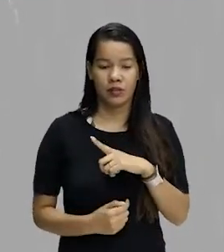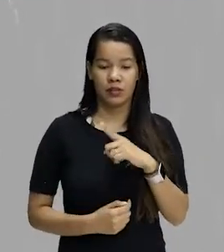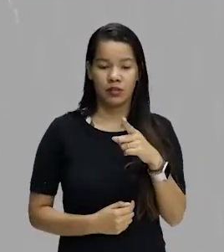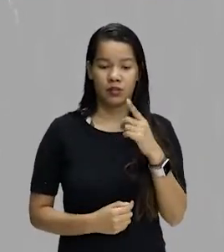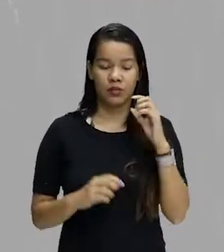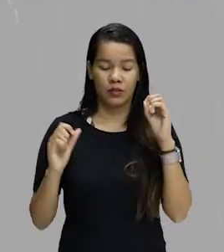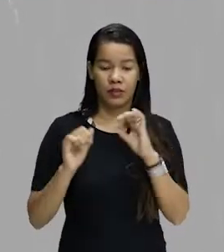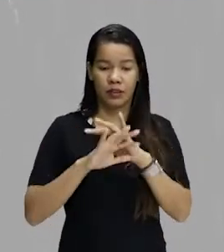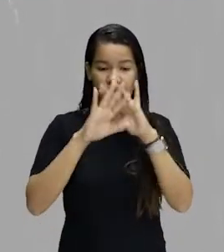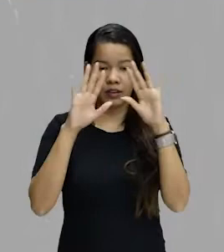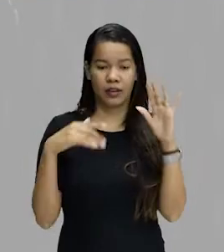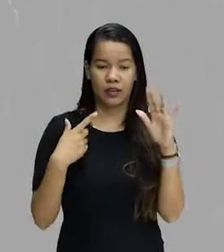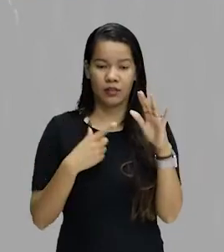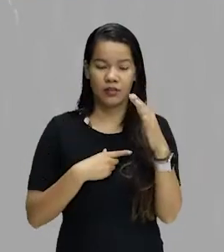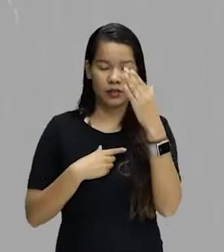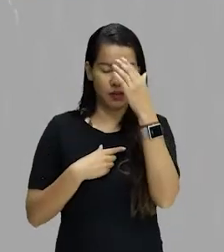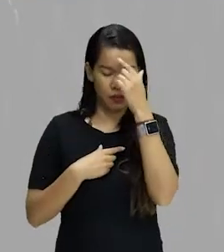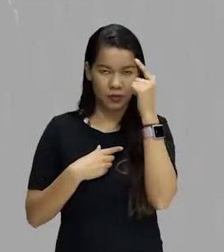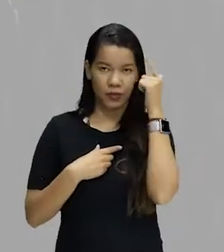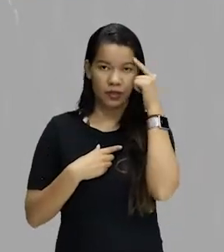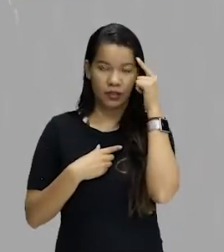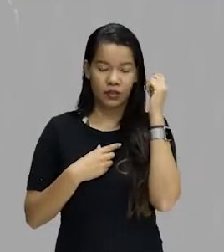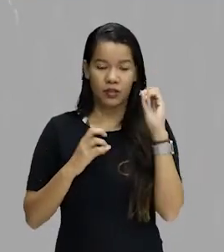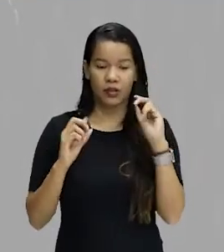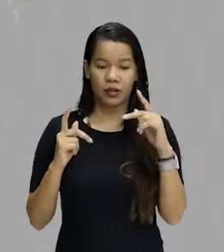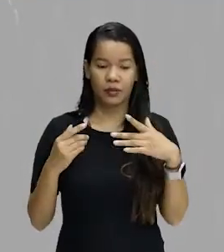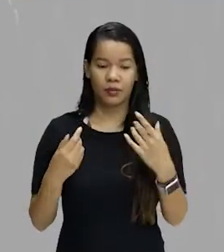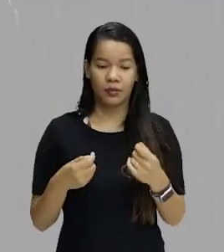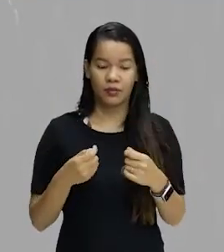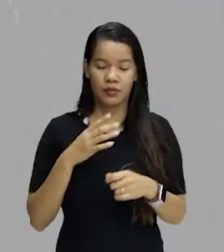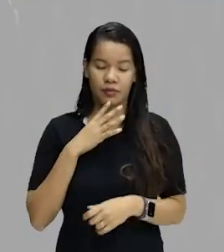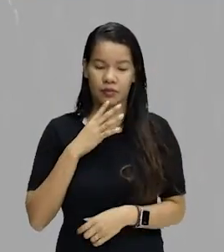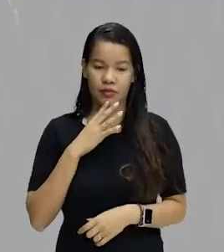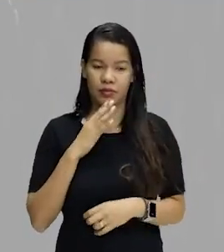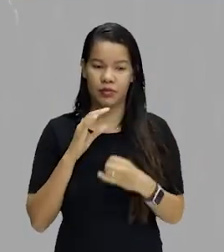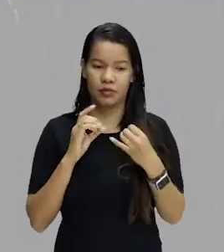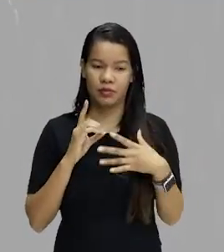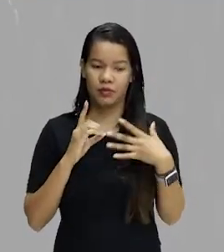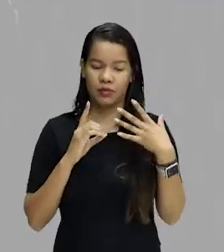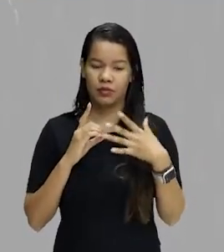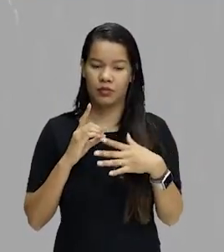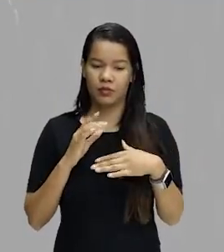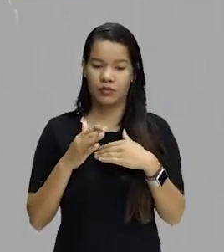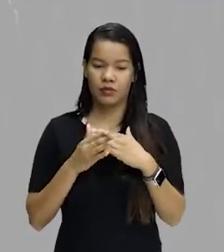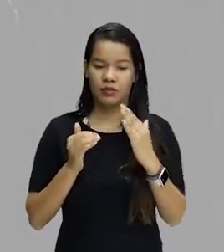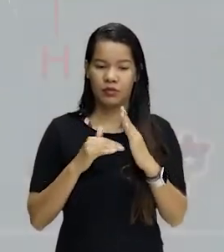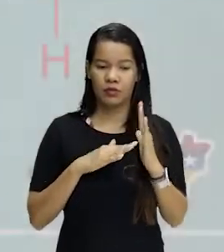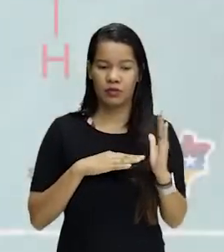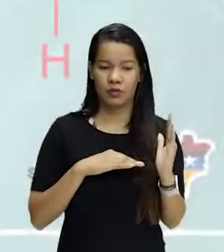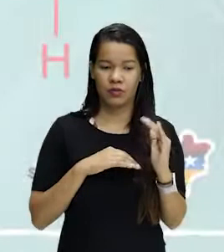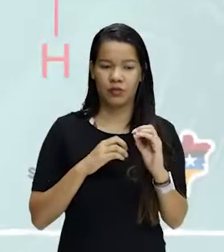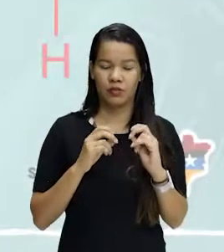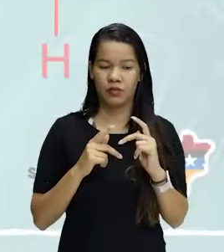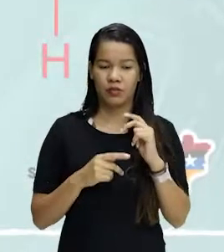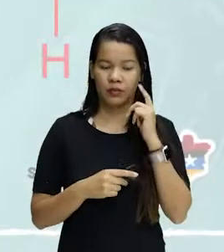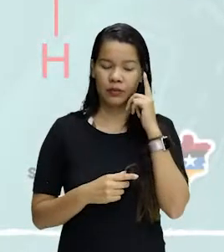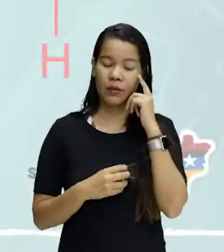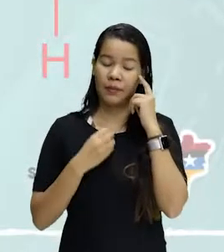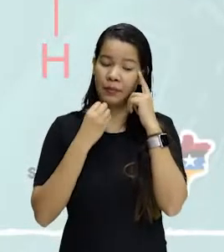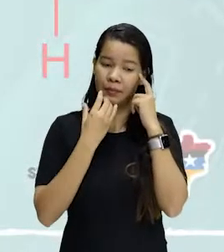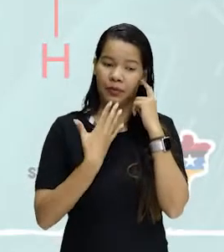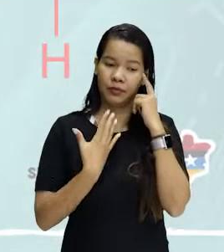bem claro na nossa mente. É preciso conhecer as funções orgânicas.